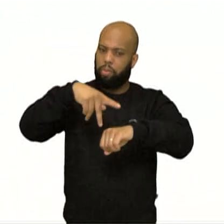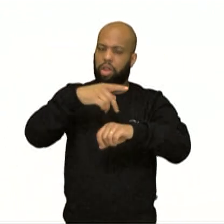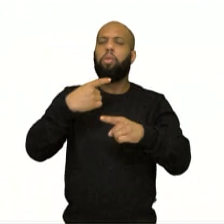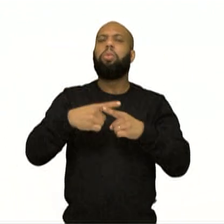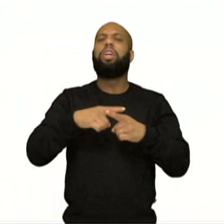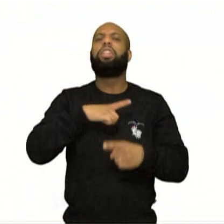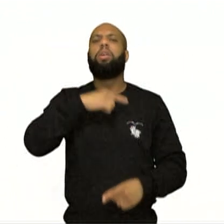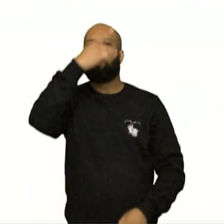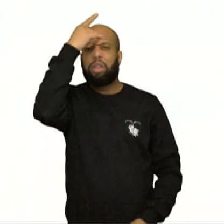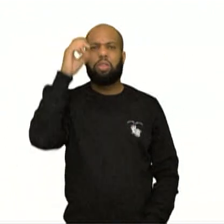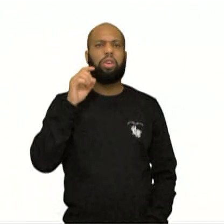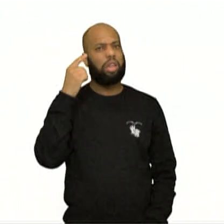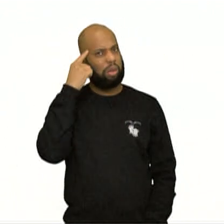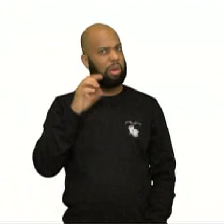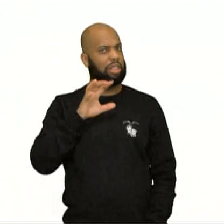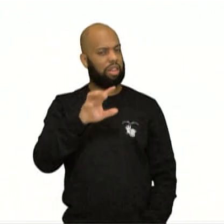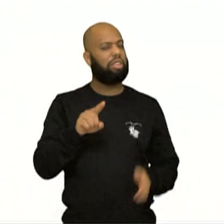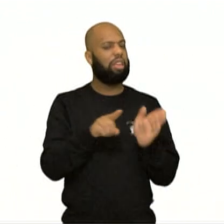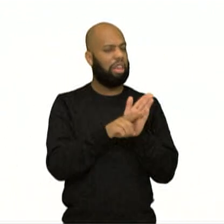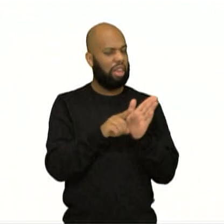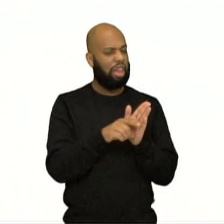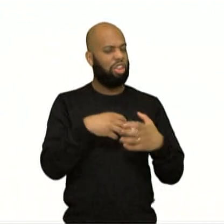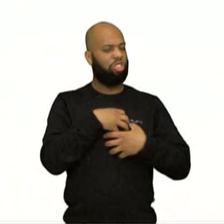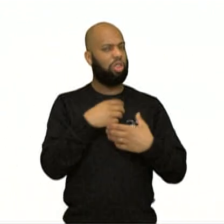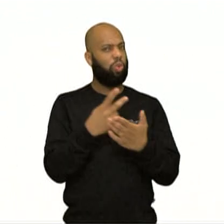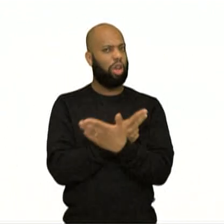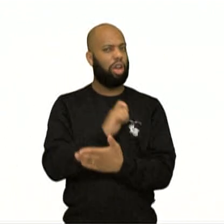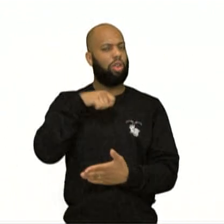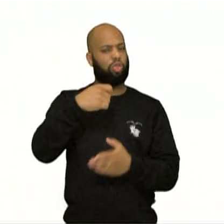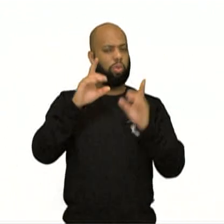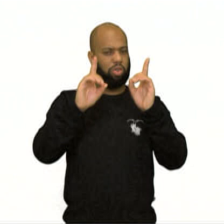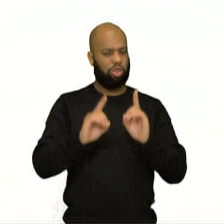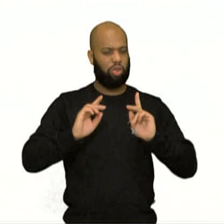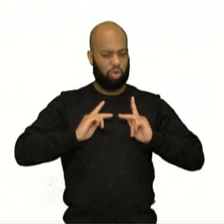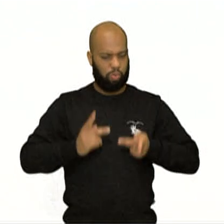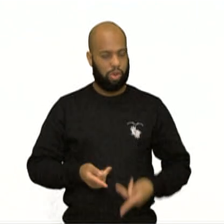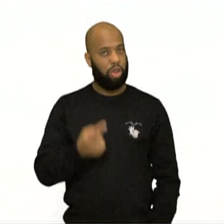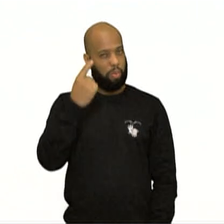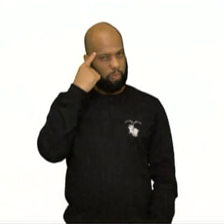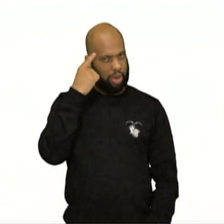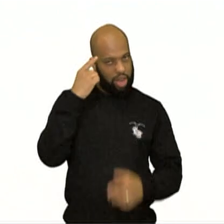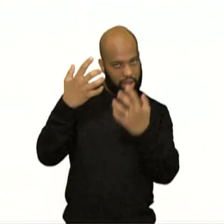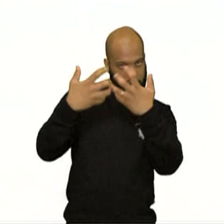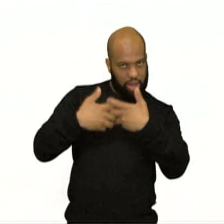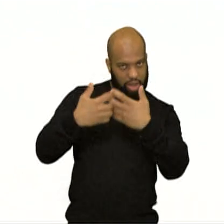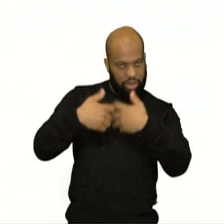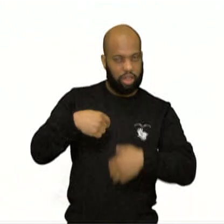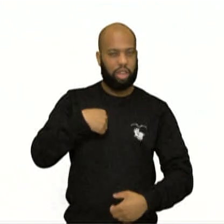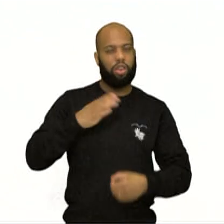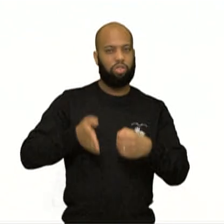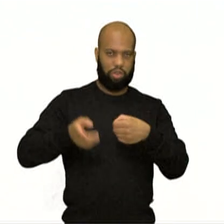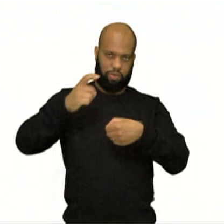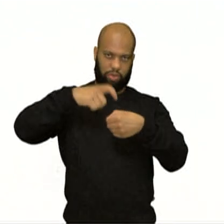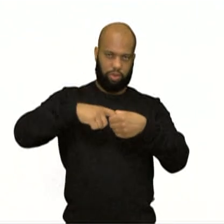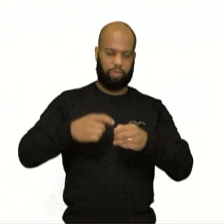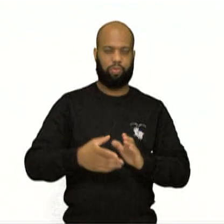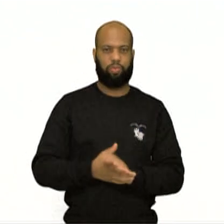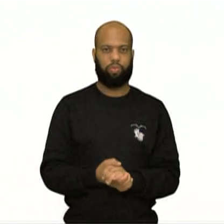respeito dos direitos humanos? Pense aí, eu vou ficando aqui aguardando vocês. Vai lá, hein?